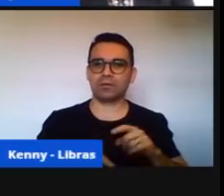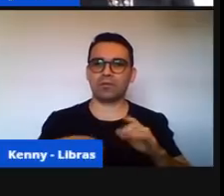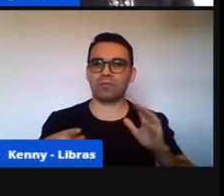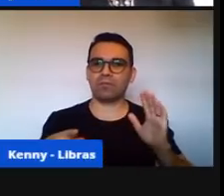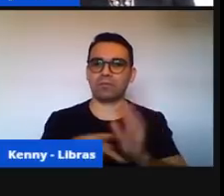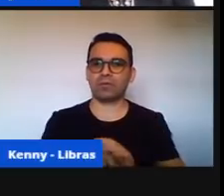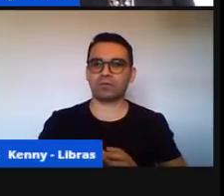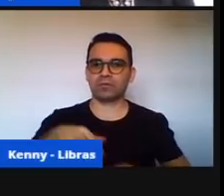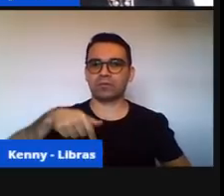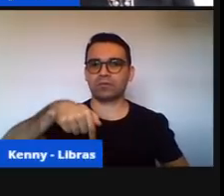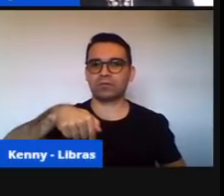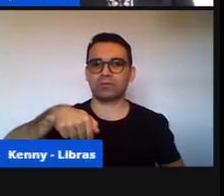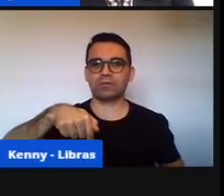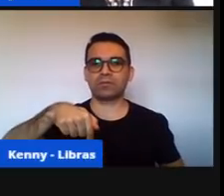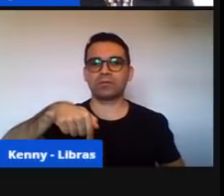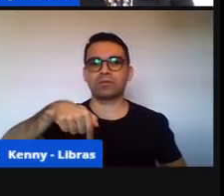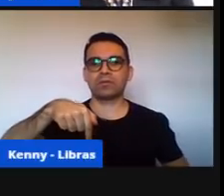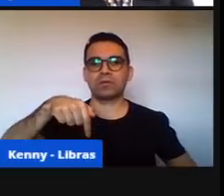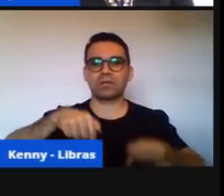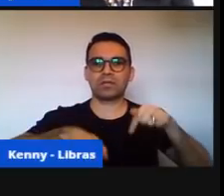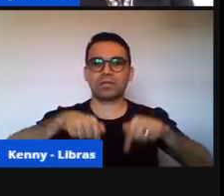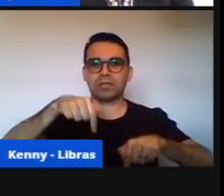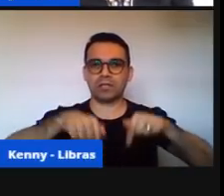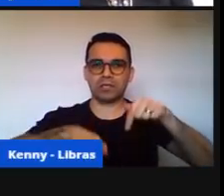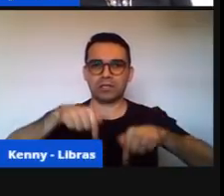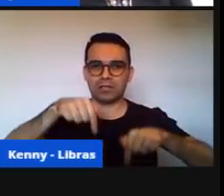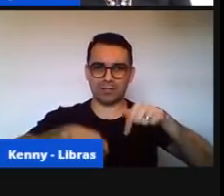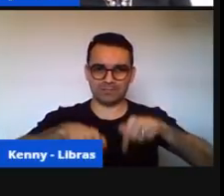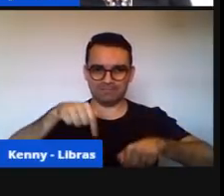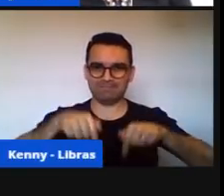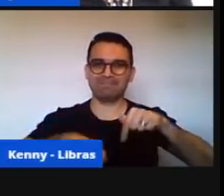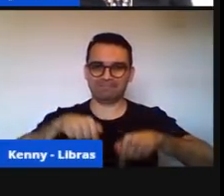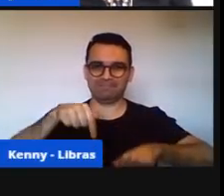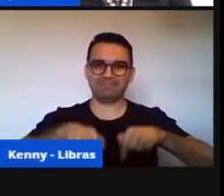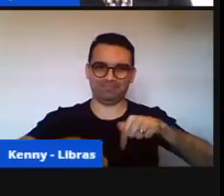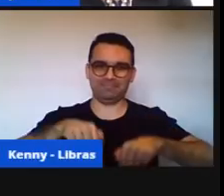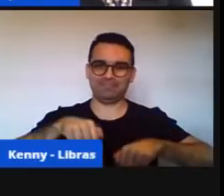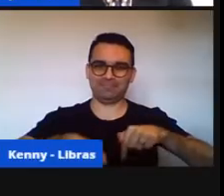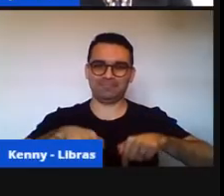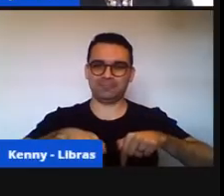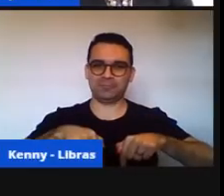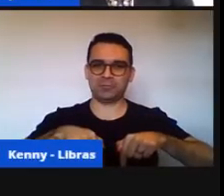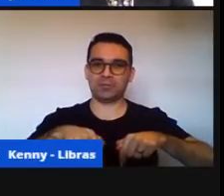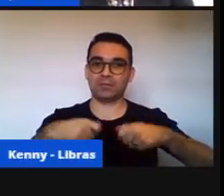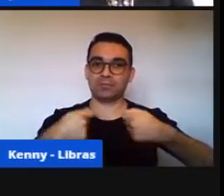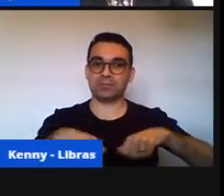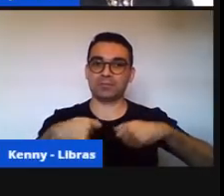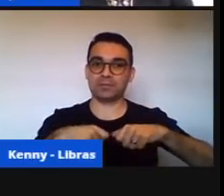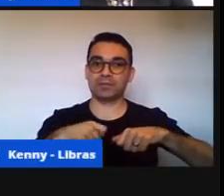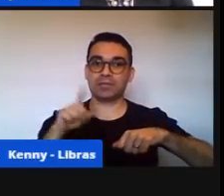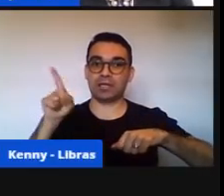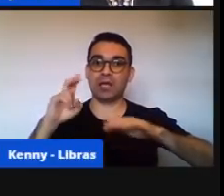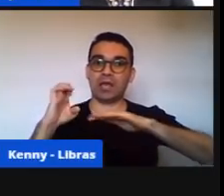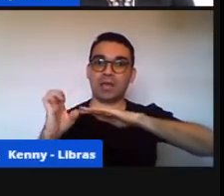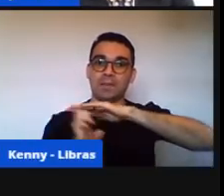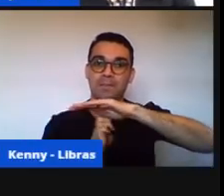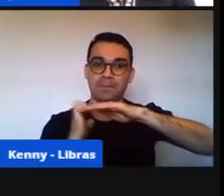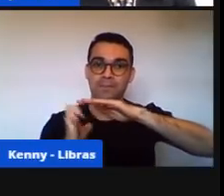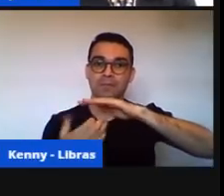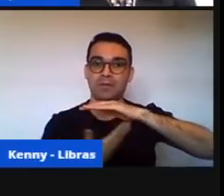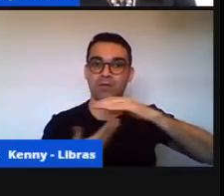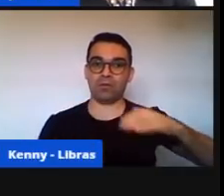Esses produtos devem obrigatoriamente estar registrados na Anvisa. Eles não podem